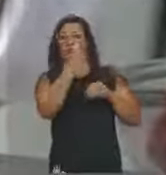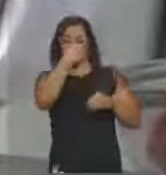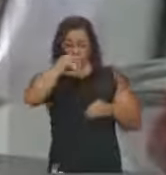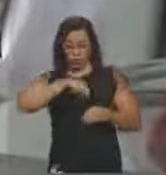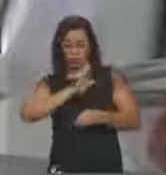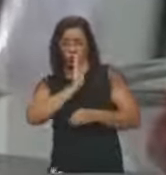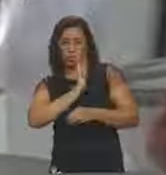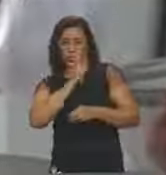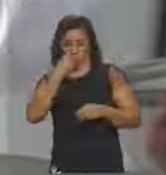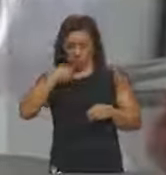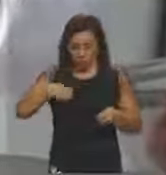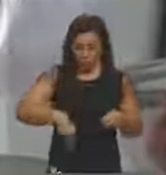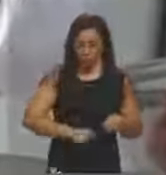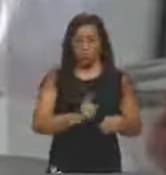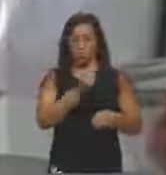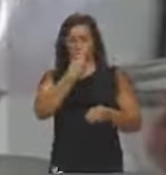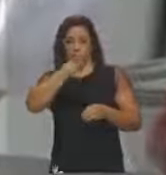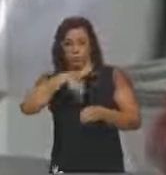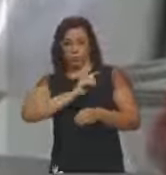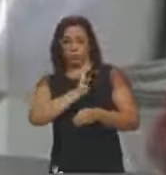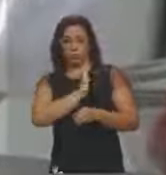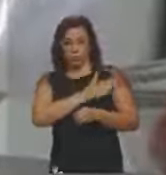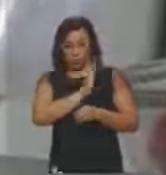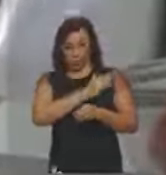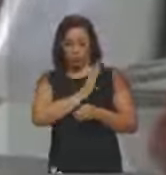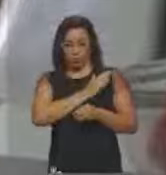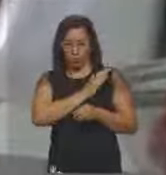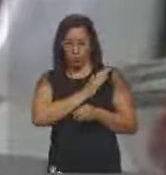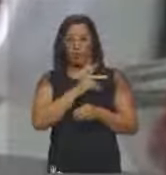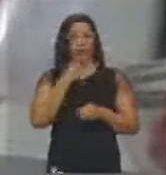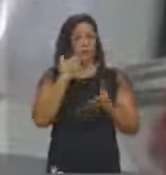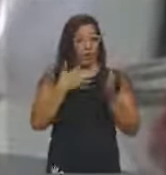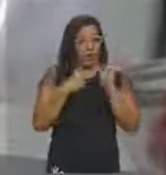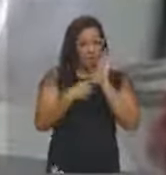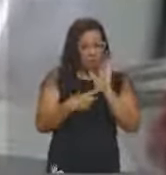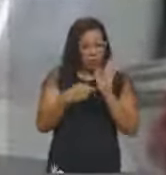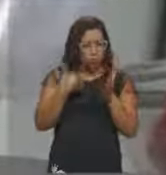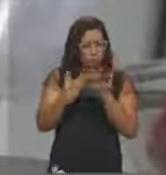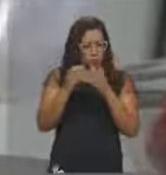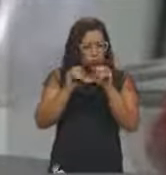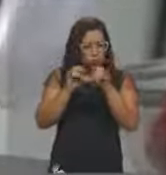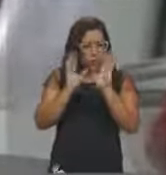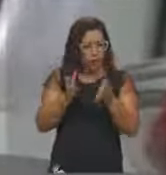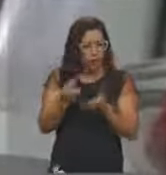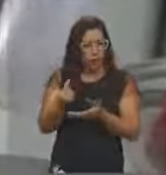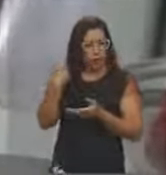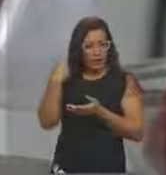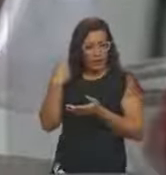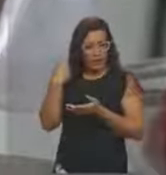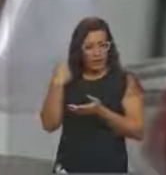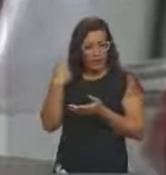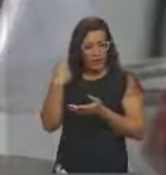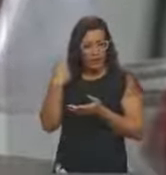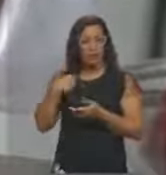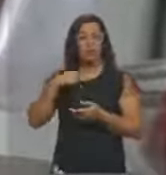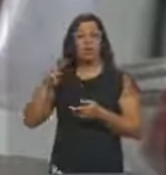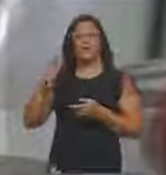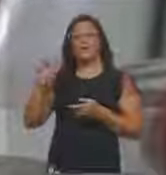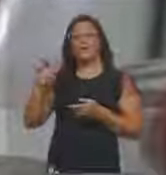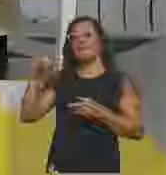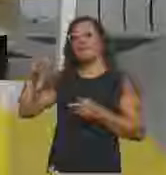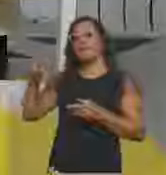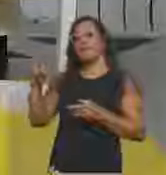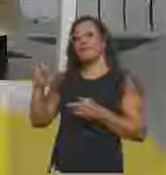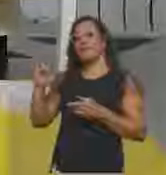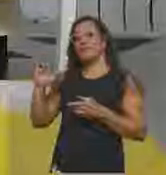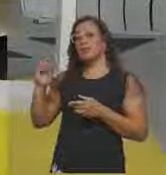coração. Lembro que eu comentei, priorizei bastante na aula passada e falei. Dos ventrículos